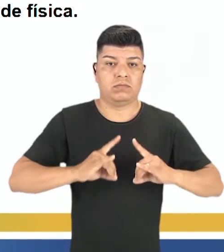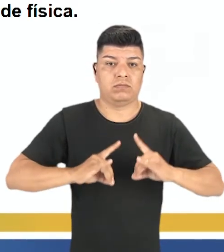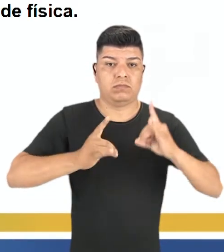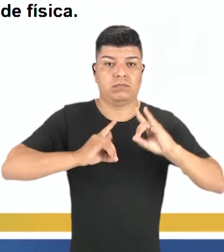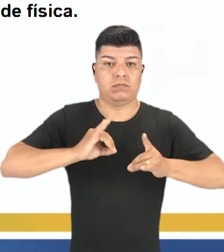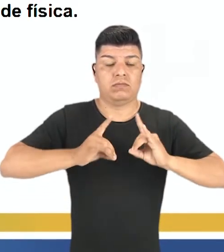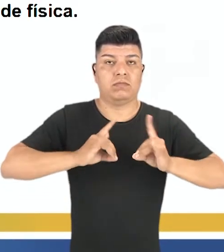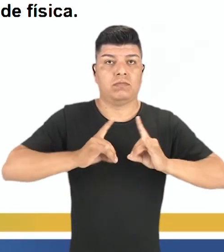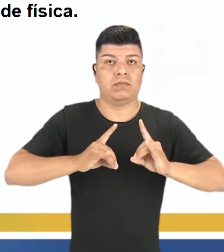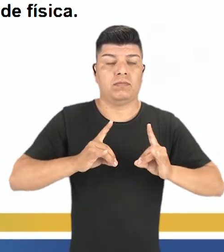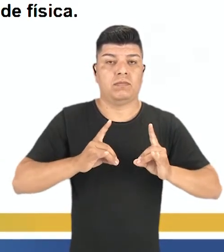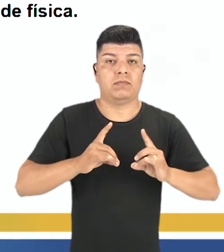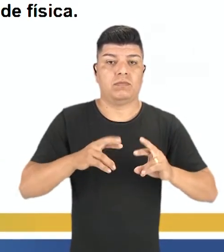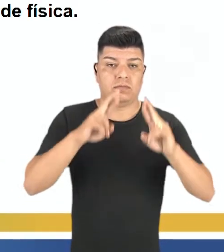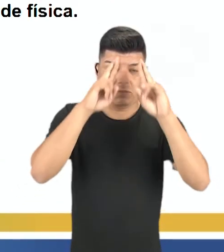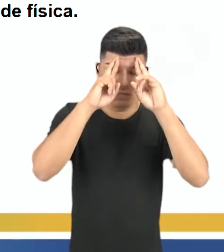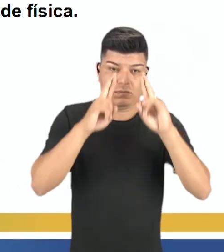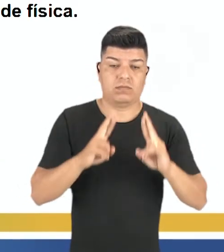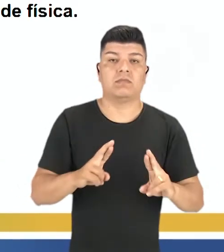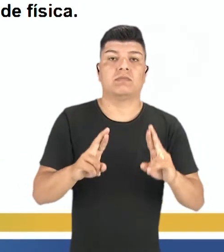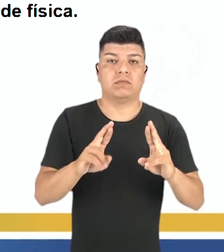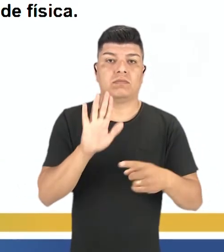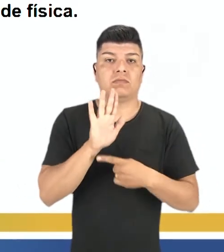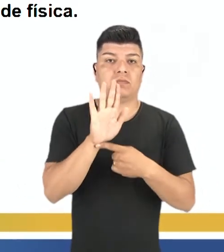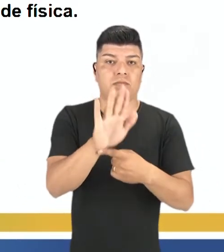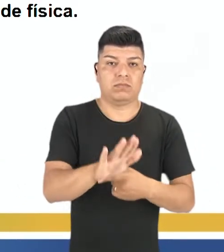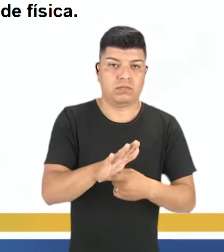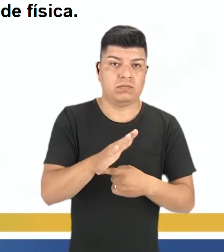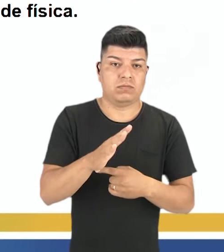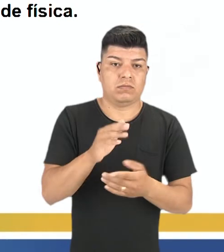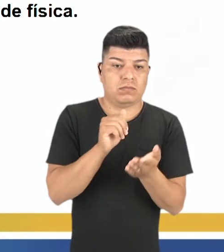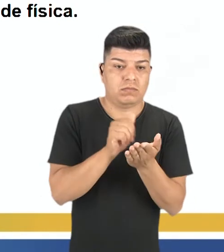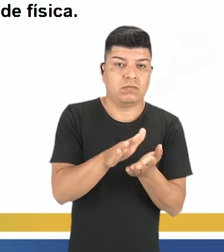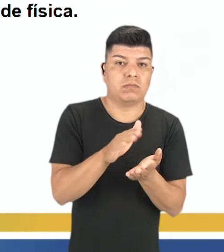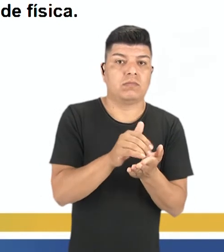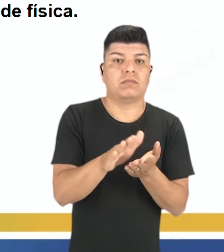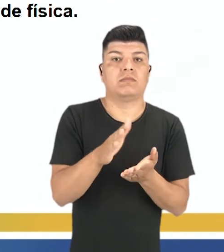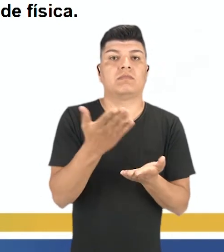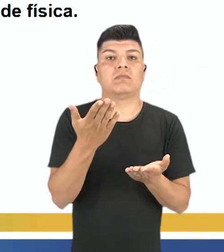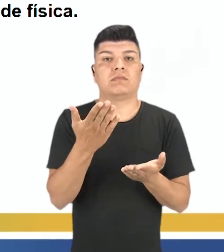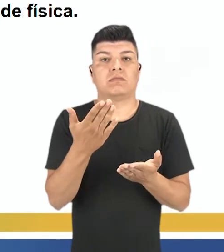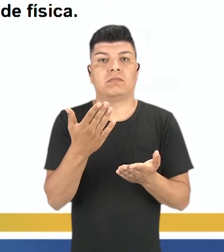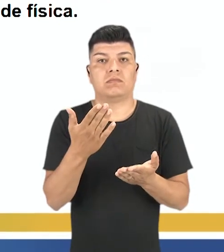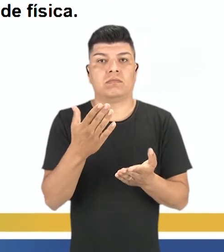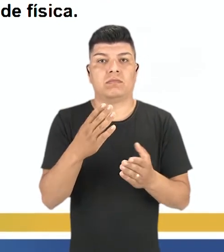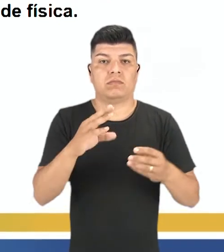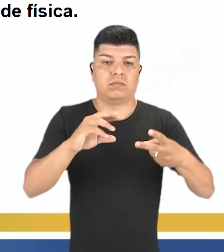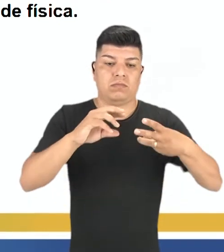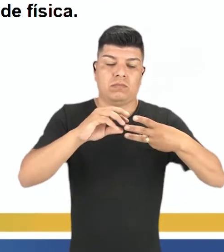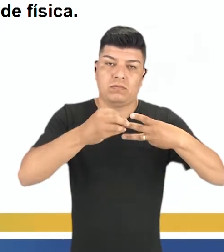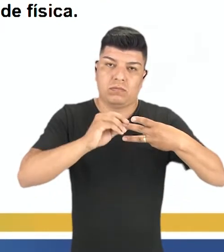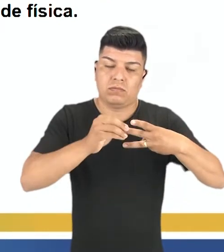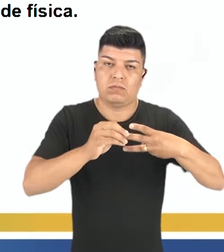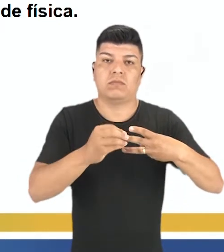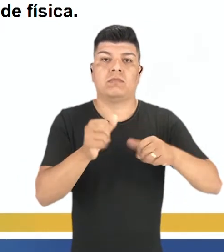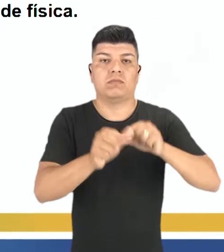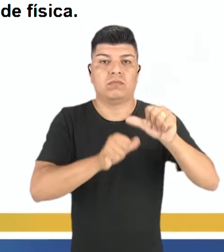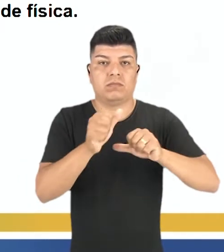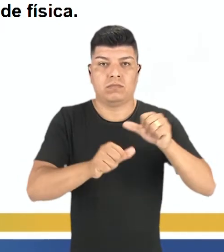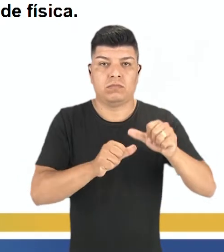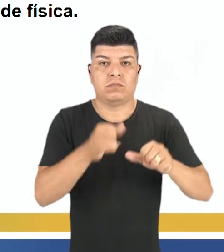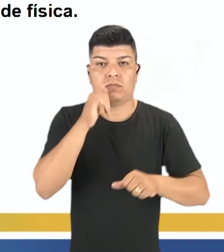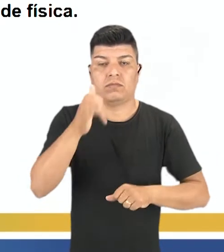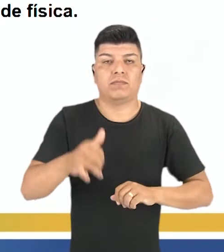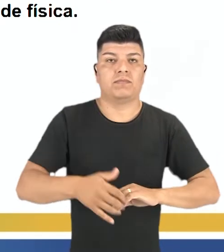hormônio responsável por auxiliar o processo de retirada da glicose para o interior da célula para conversão de energia.